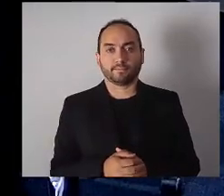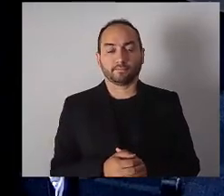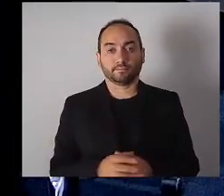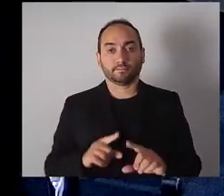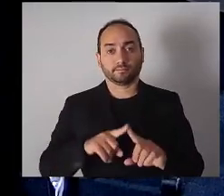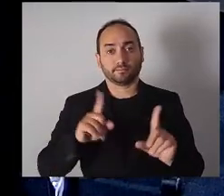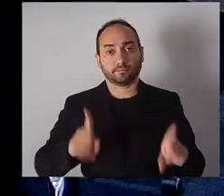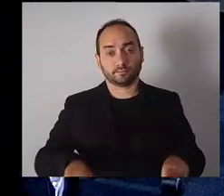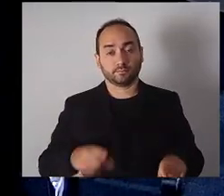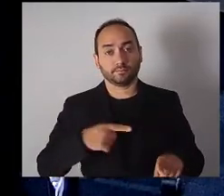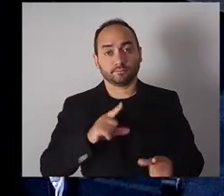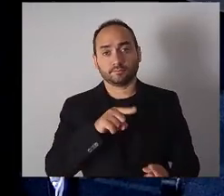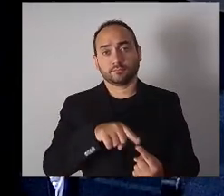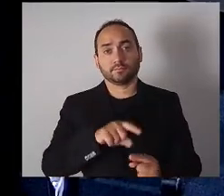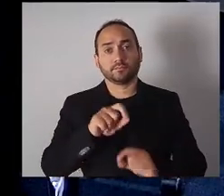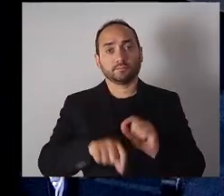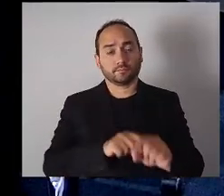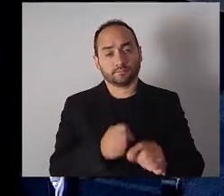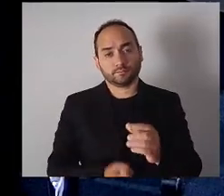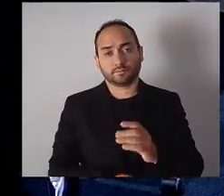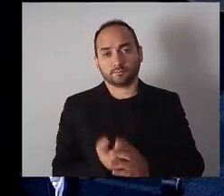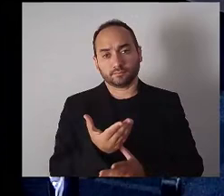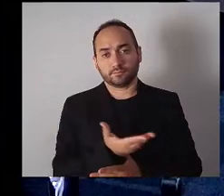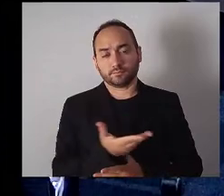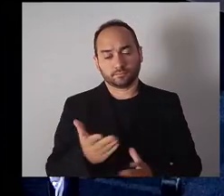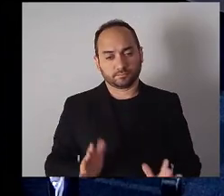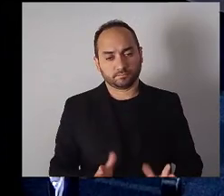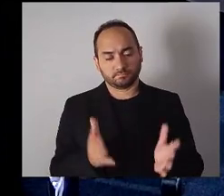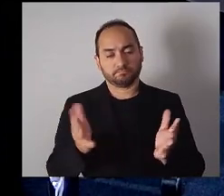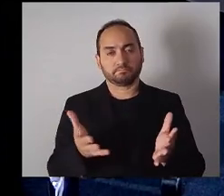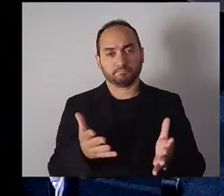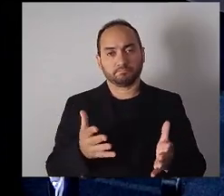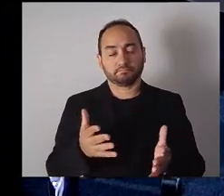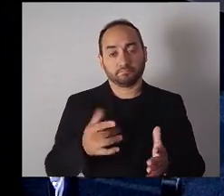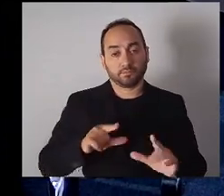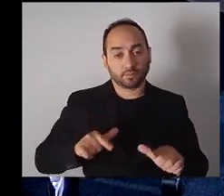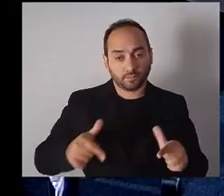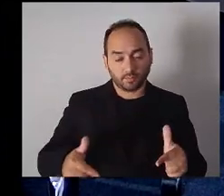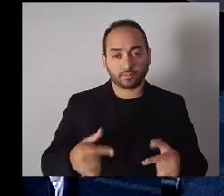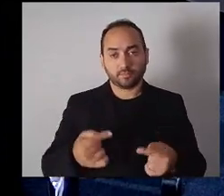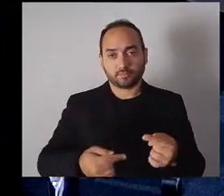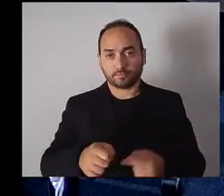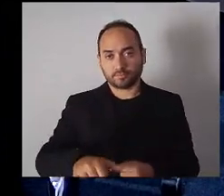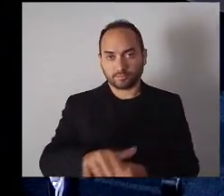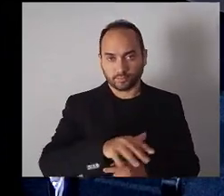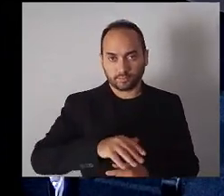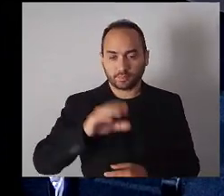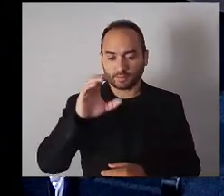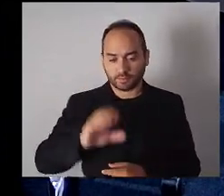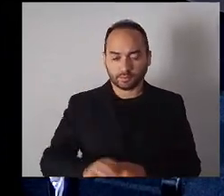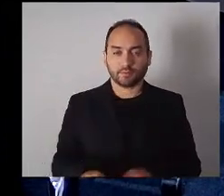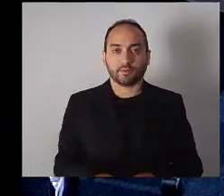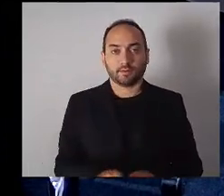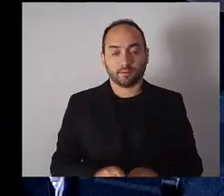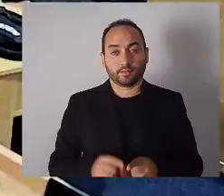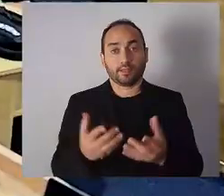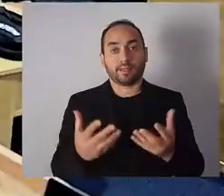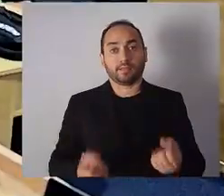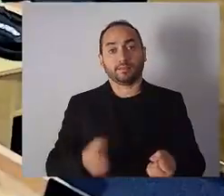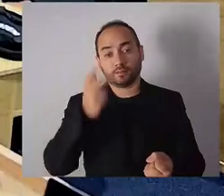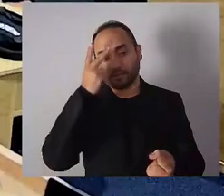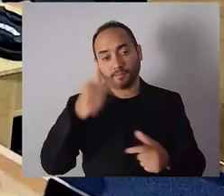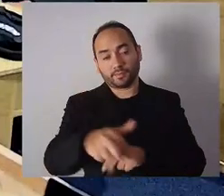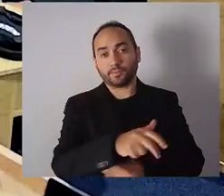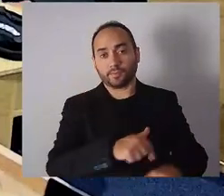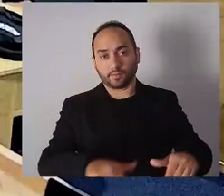programa tem por objetivo geral a promoção de ações de educação política, cidadania e acolhimento às pessoas